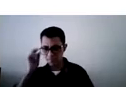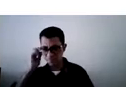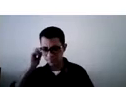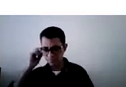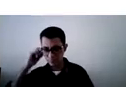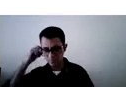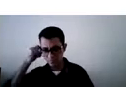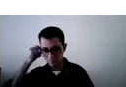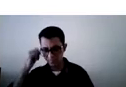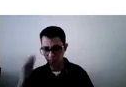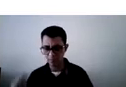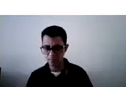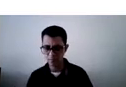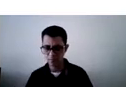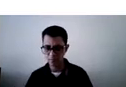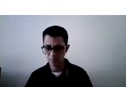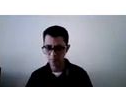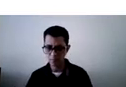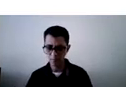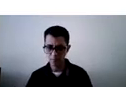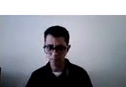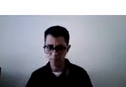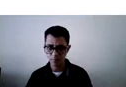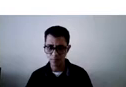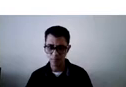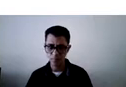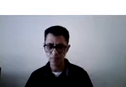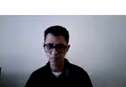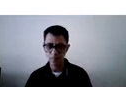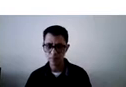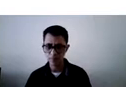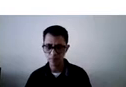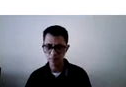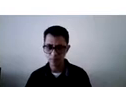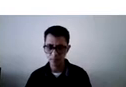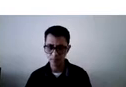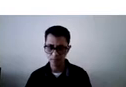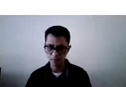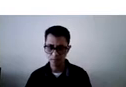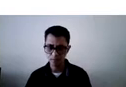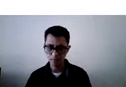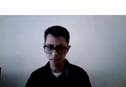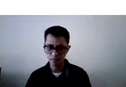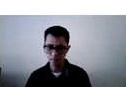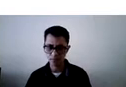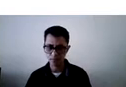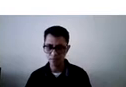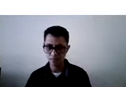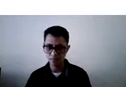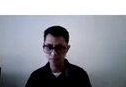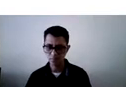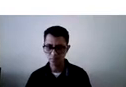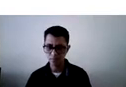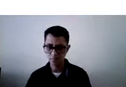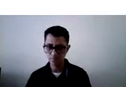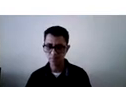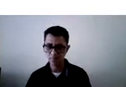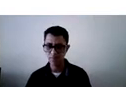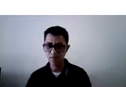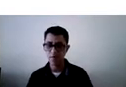Deixa eu ver aqui agora. Próximo, agora é o 8. Só um minutinho. Como comentei,